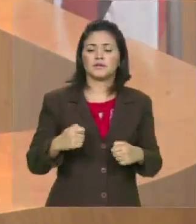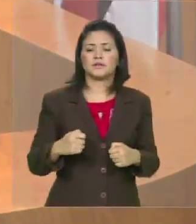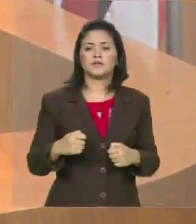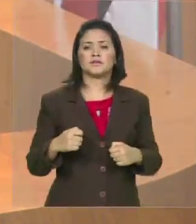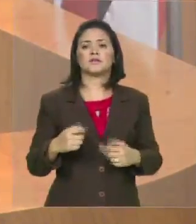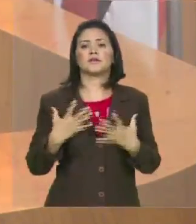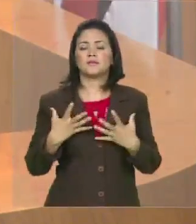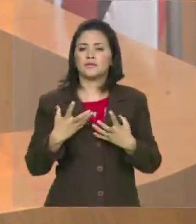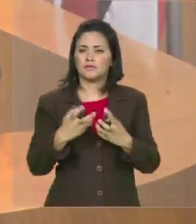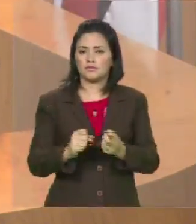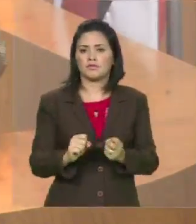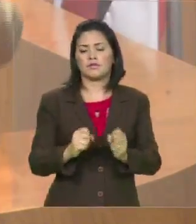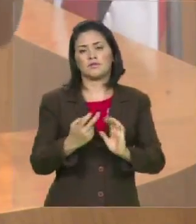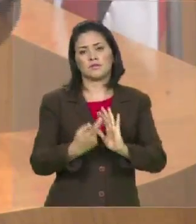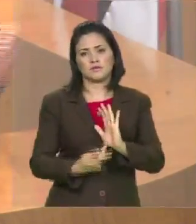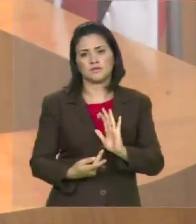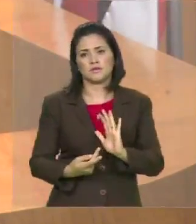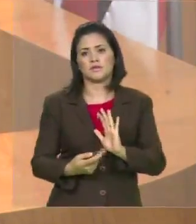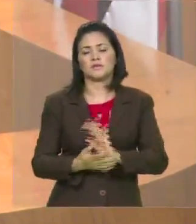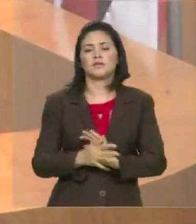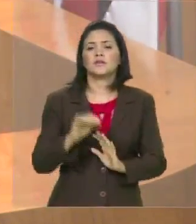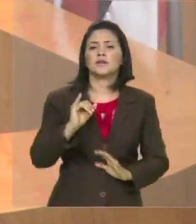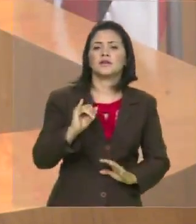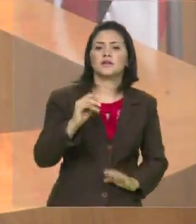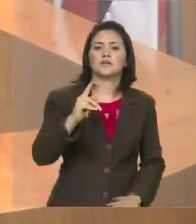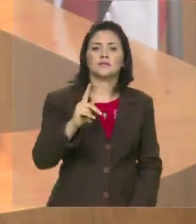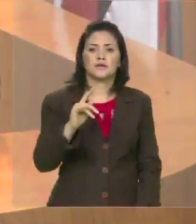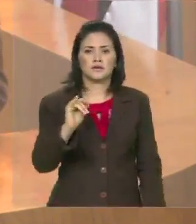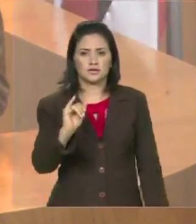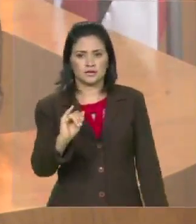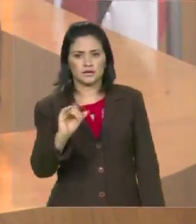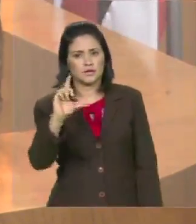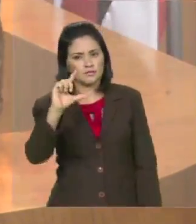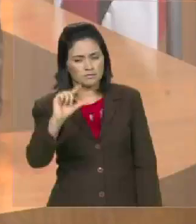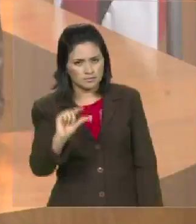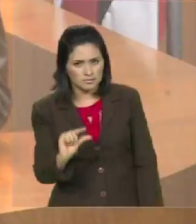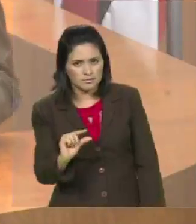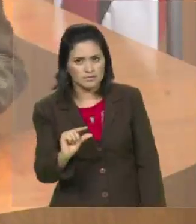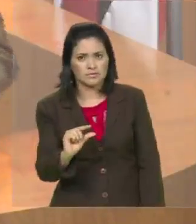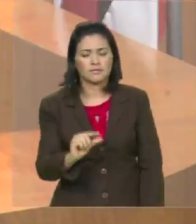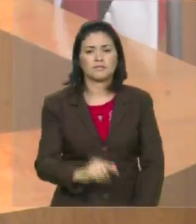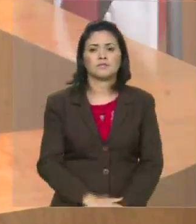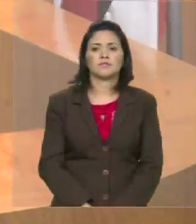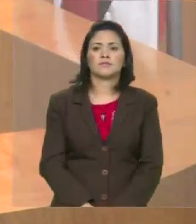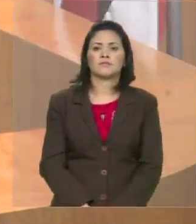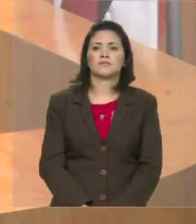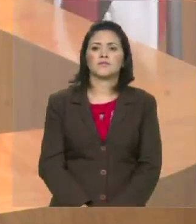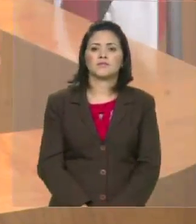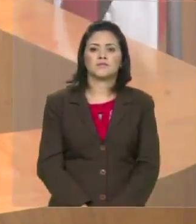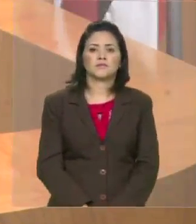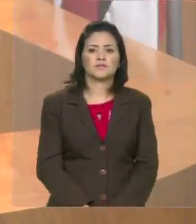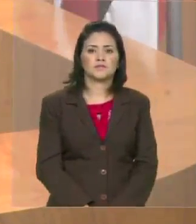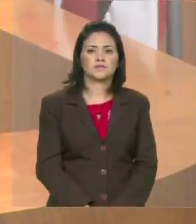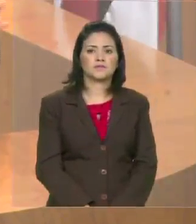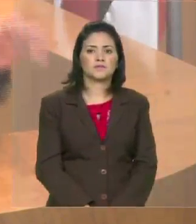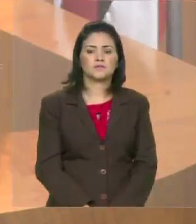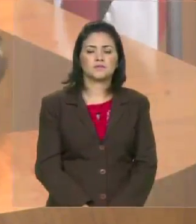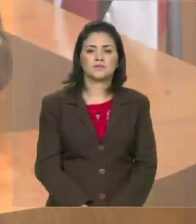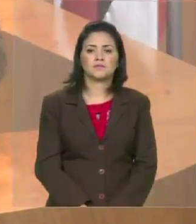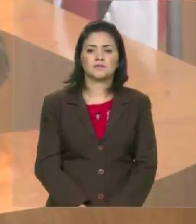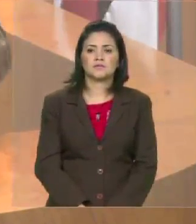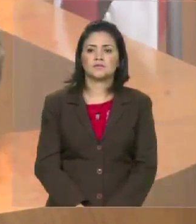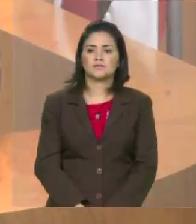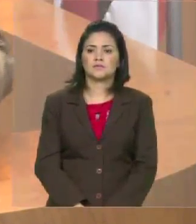projeto. E essa demanda, nós estamos falando de IPI, redução de IPI, e nós, que é justamente o produto industrializado, nós